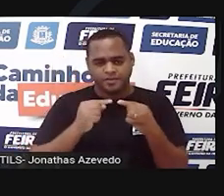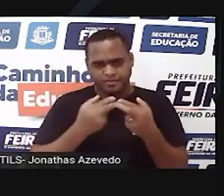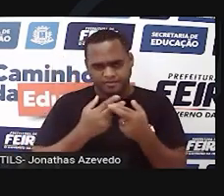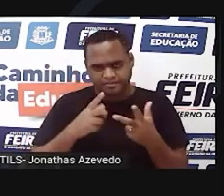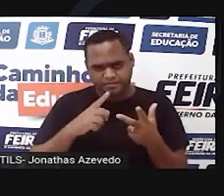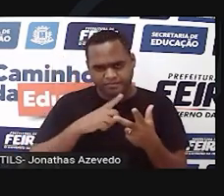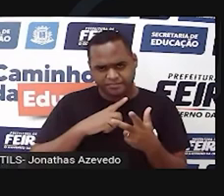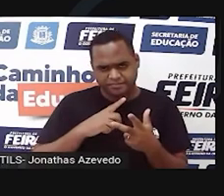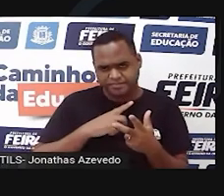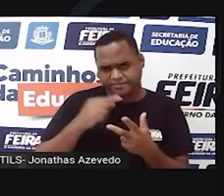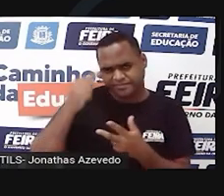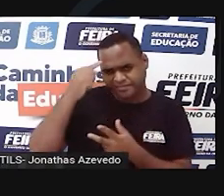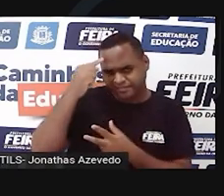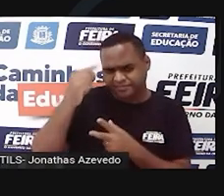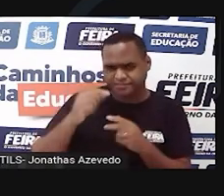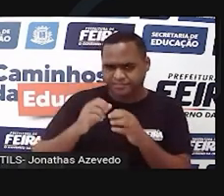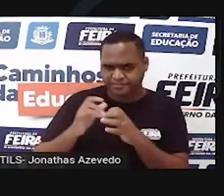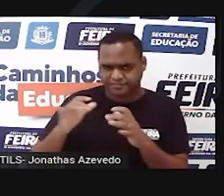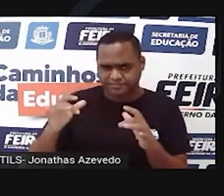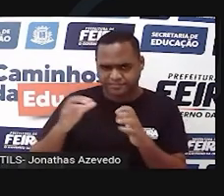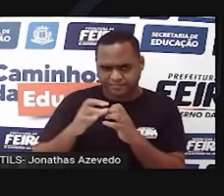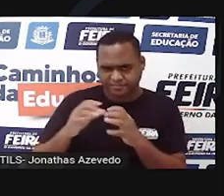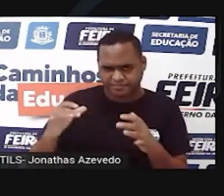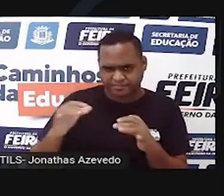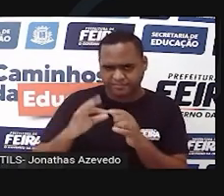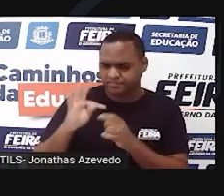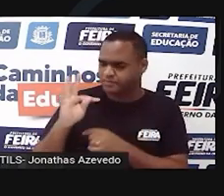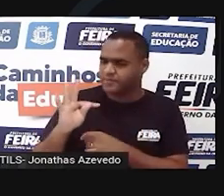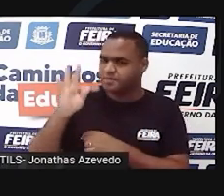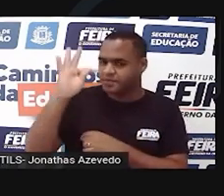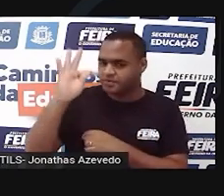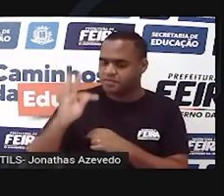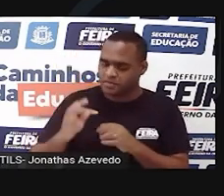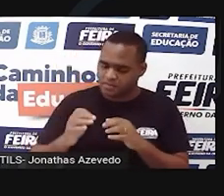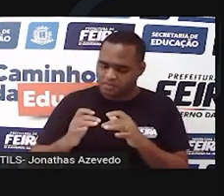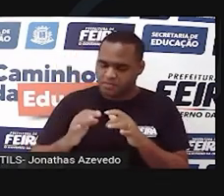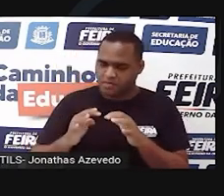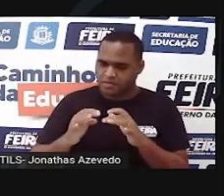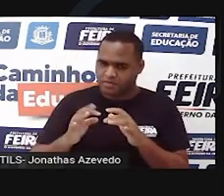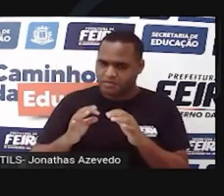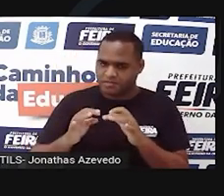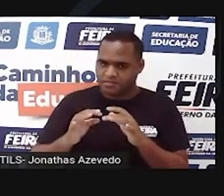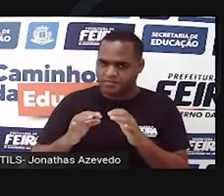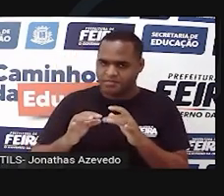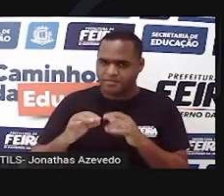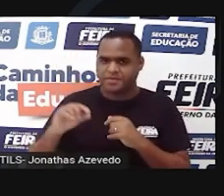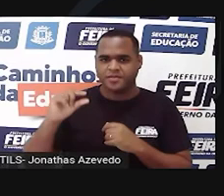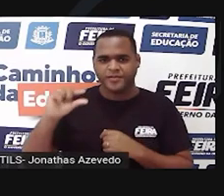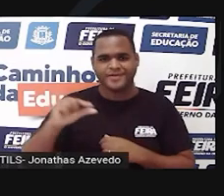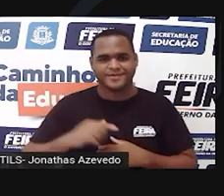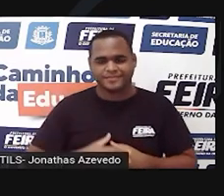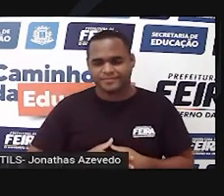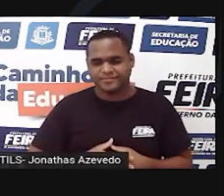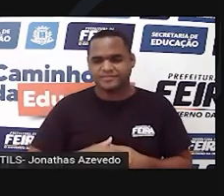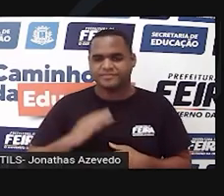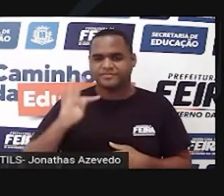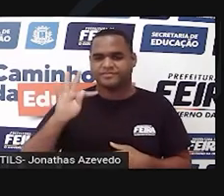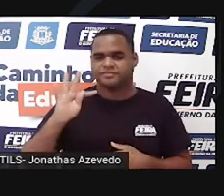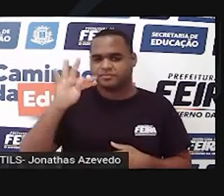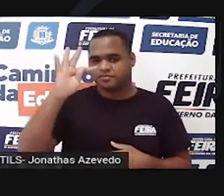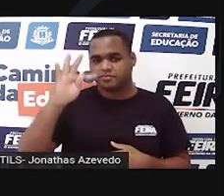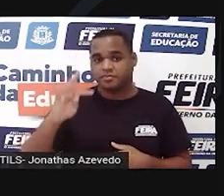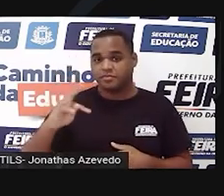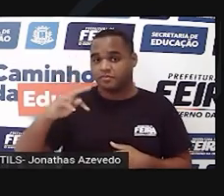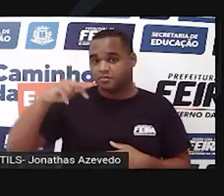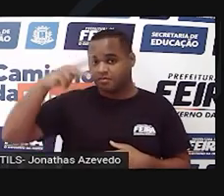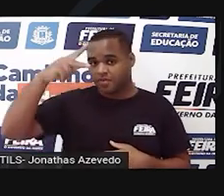dessas moléculas, menor vai ser a temperatura. Então, uma temperatura maior